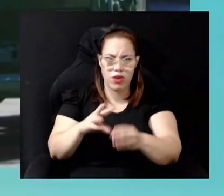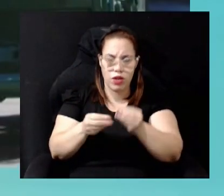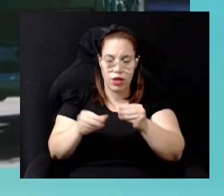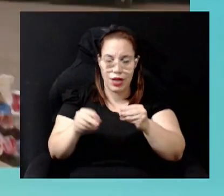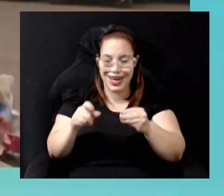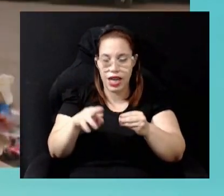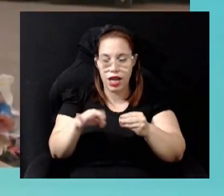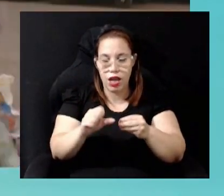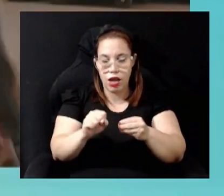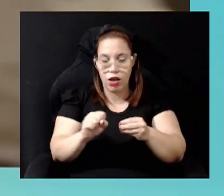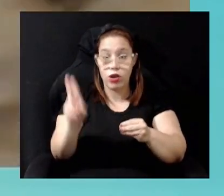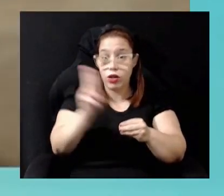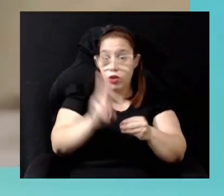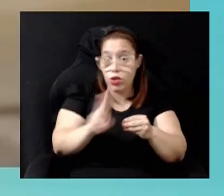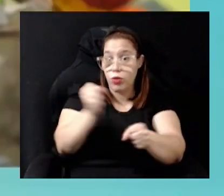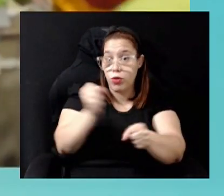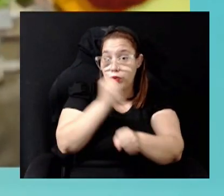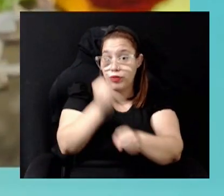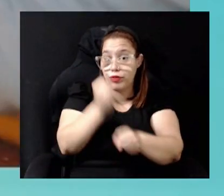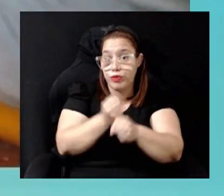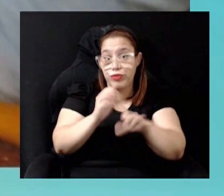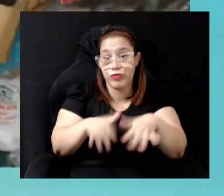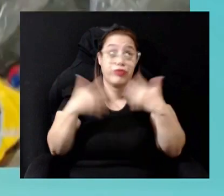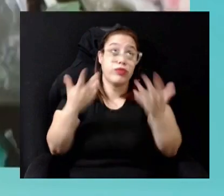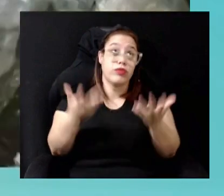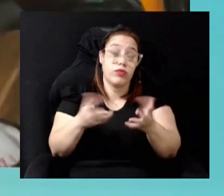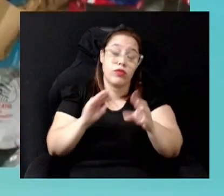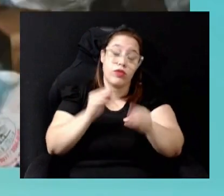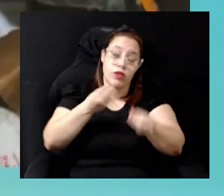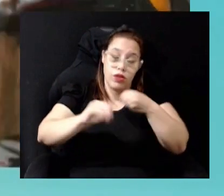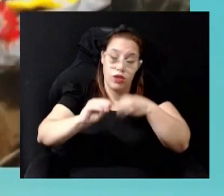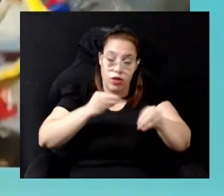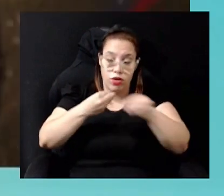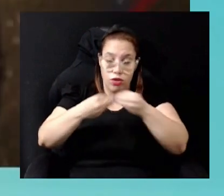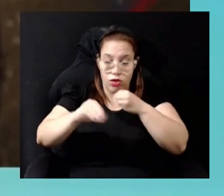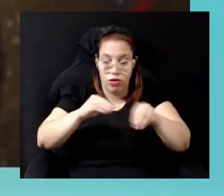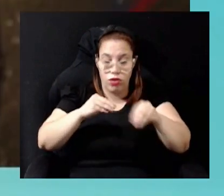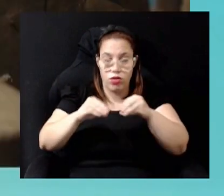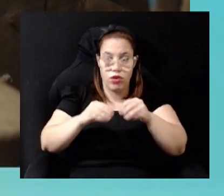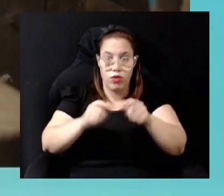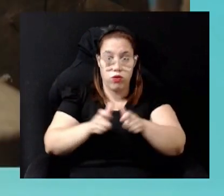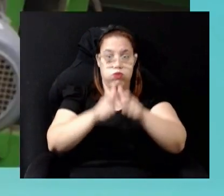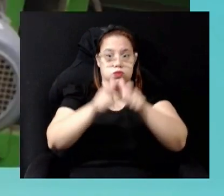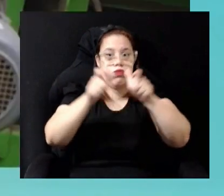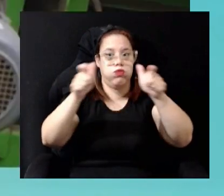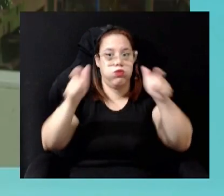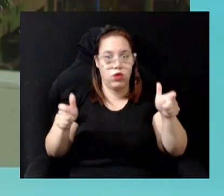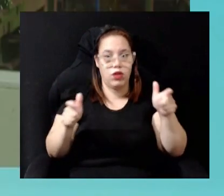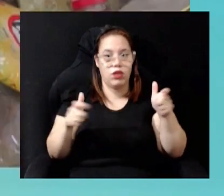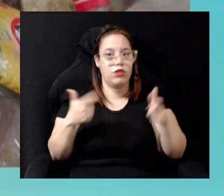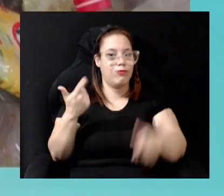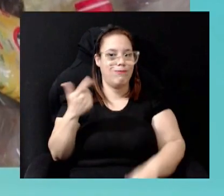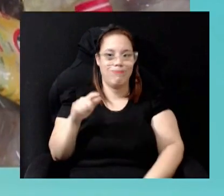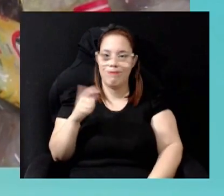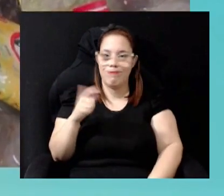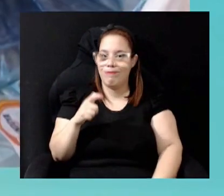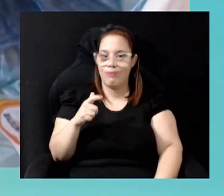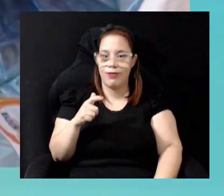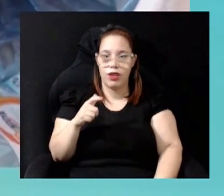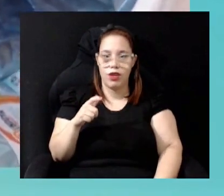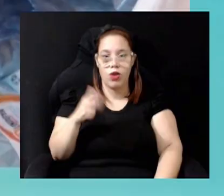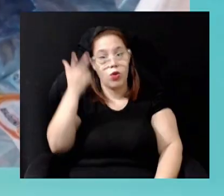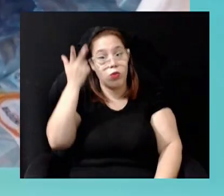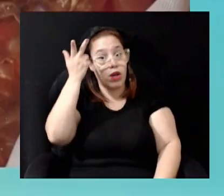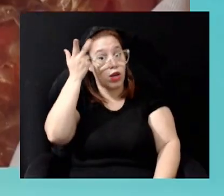ano. Embora a produção de embalagens e sacolas seja enorme, elas não são os resíduos mais comuns. Um